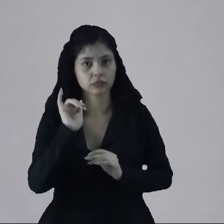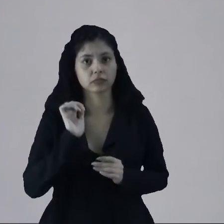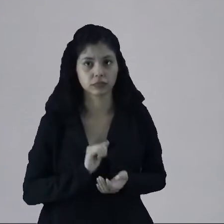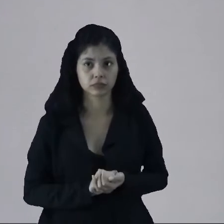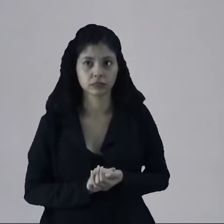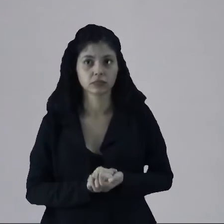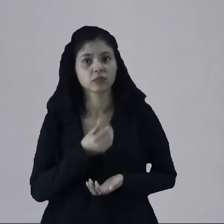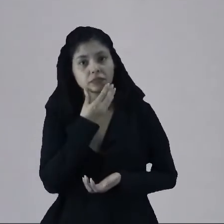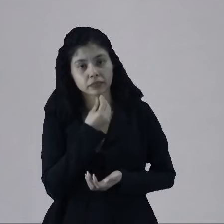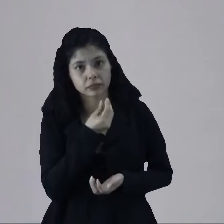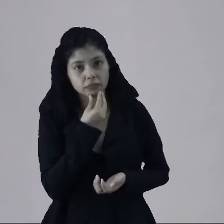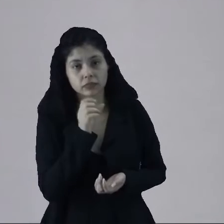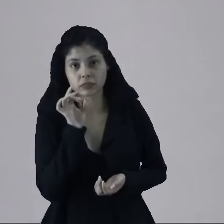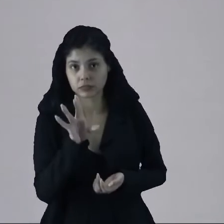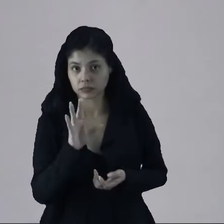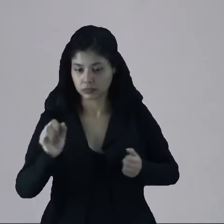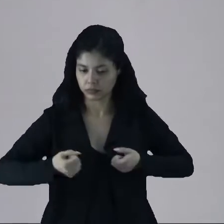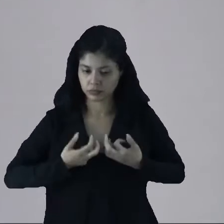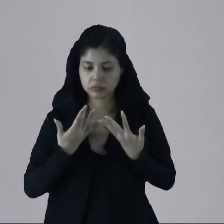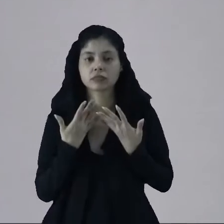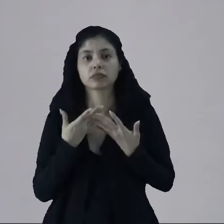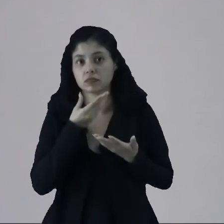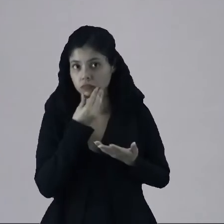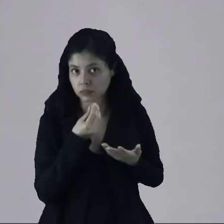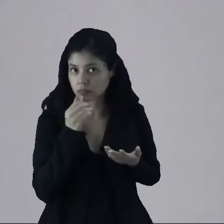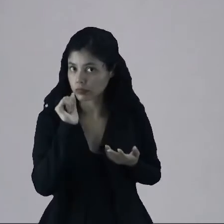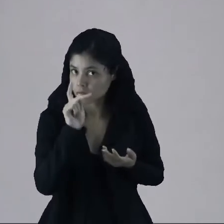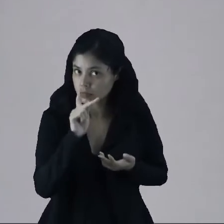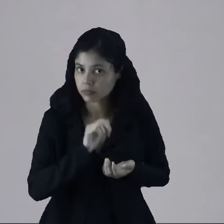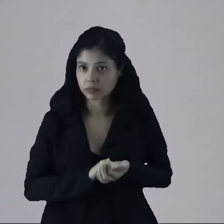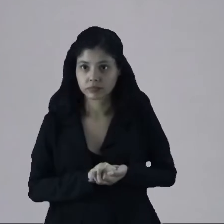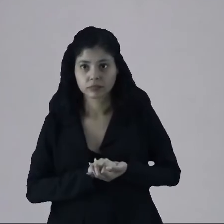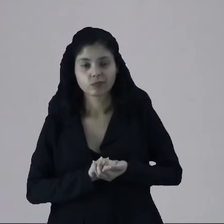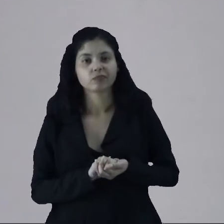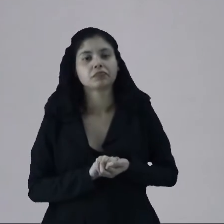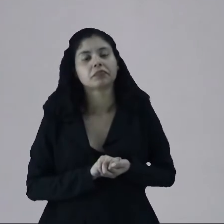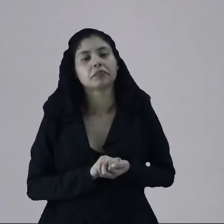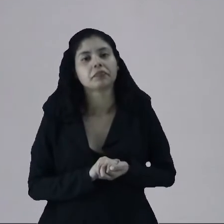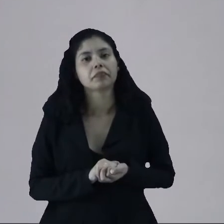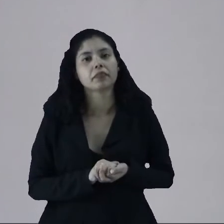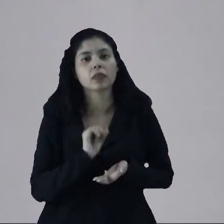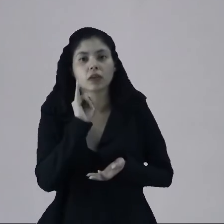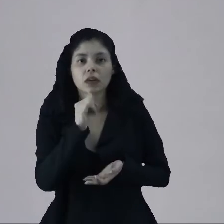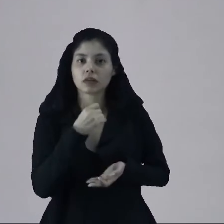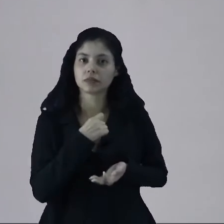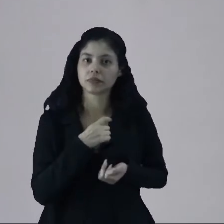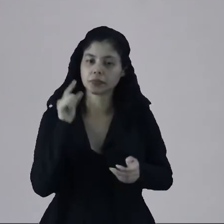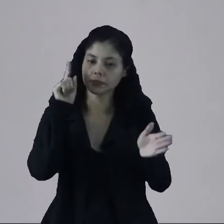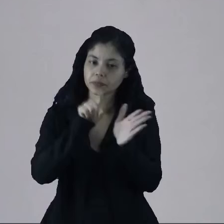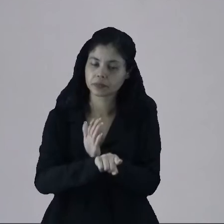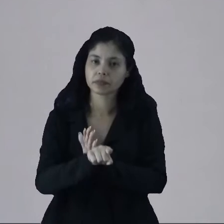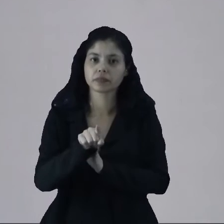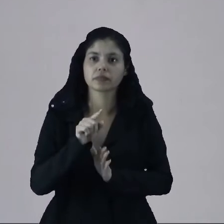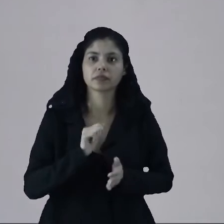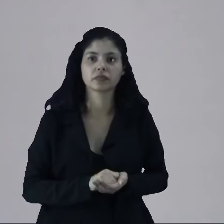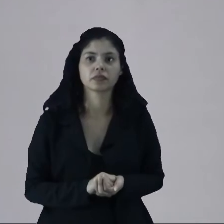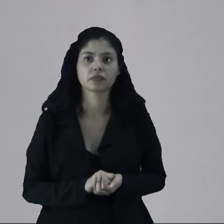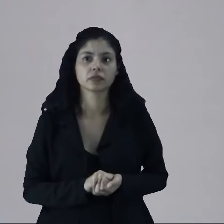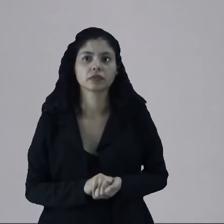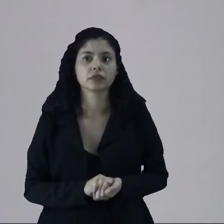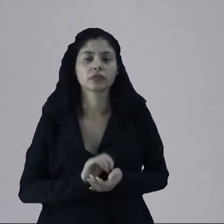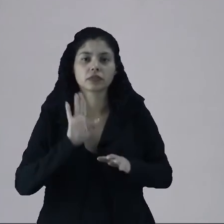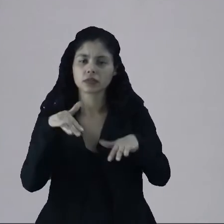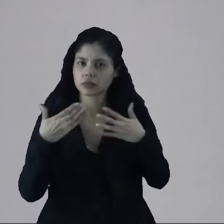Y, que é o masculino, ela só vai ser manifesta em homens, ok? Ok. Então se numa pergunta eu perguntar o